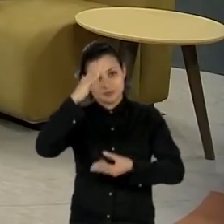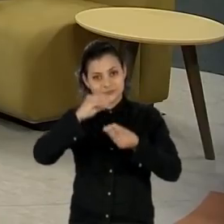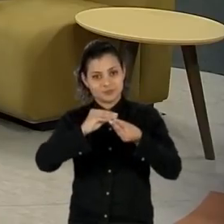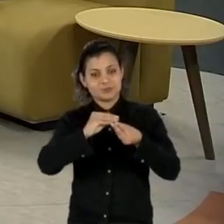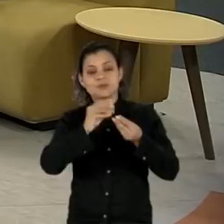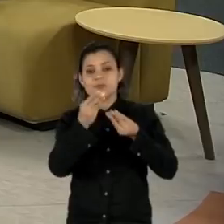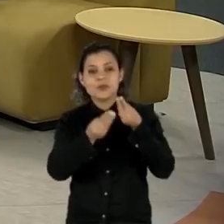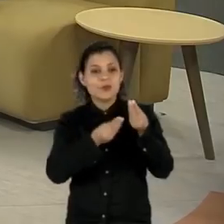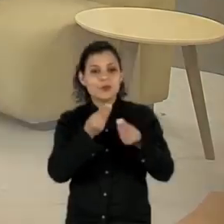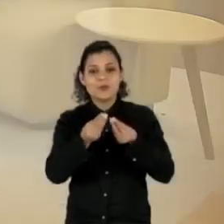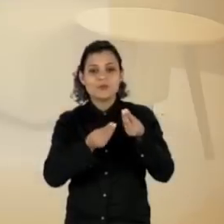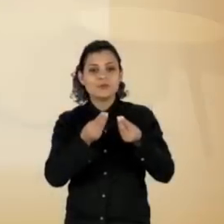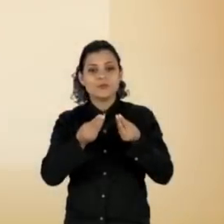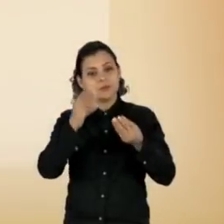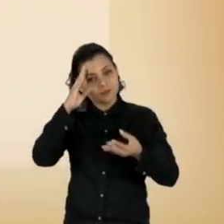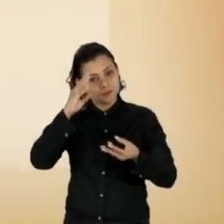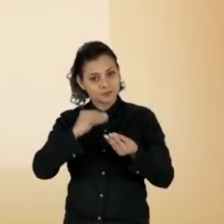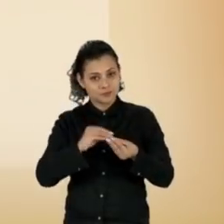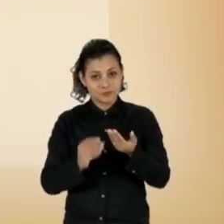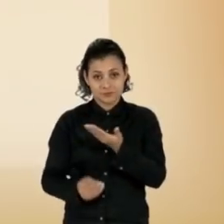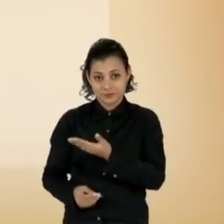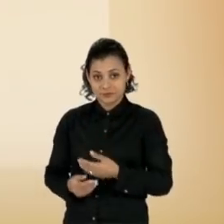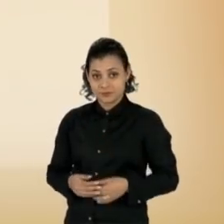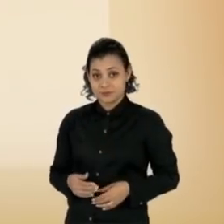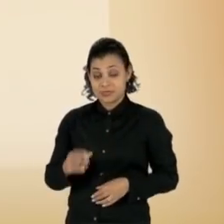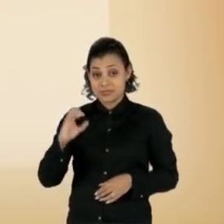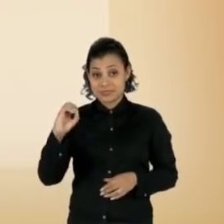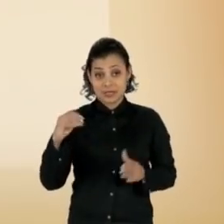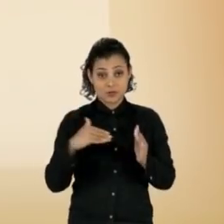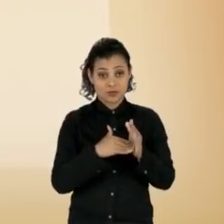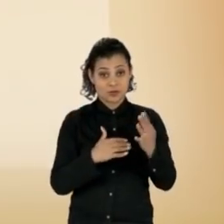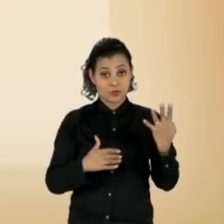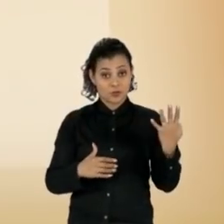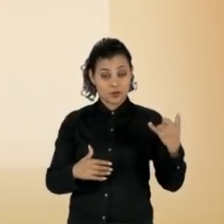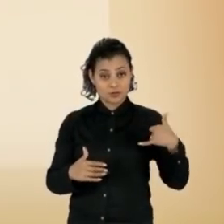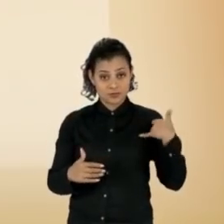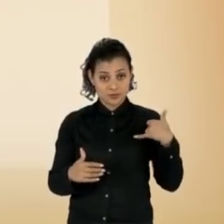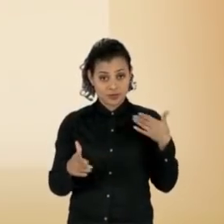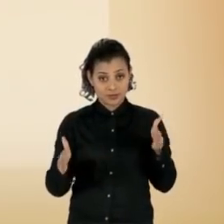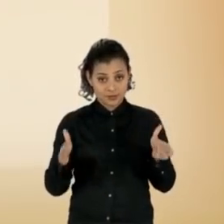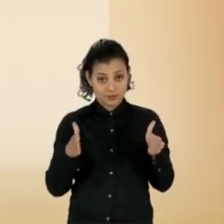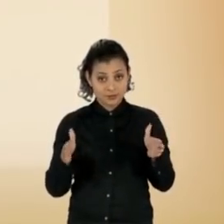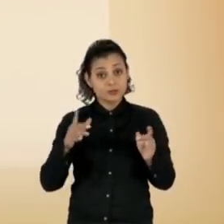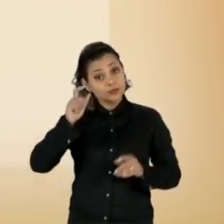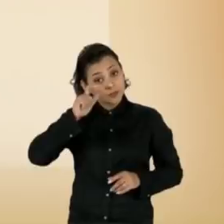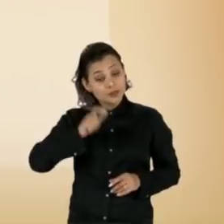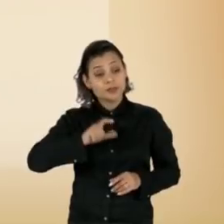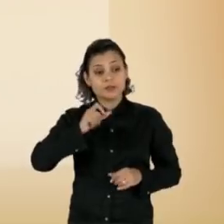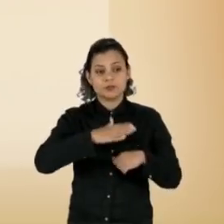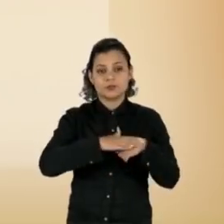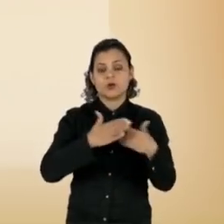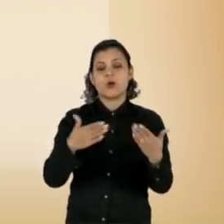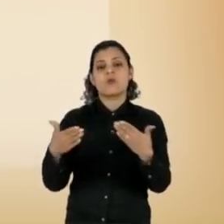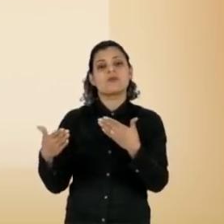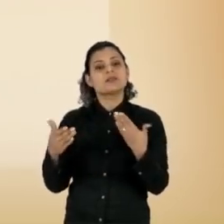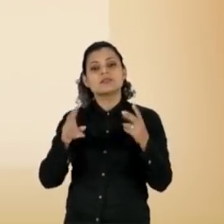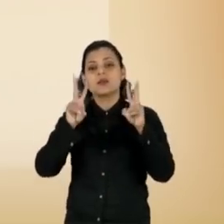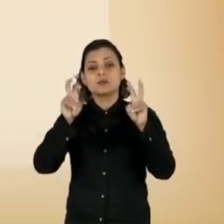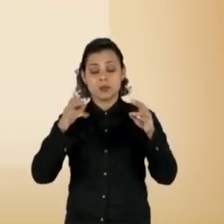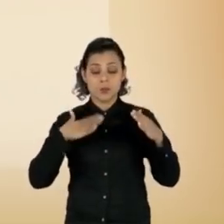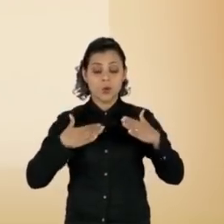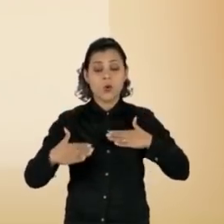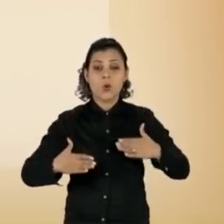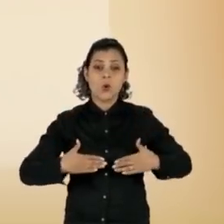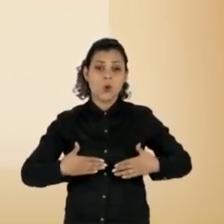também acompanhar esses bom então de 04 anos de 0 a 4 anos a interessante conversar com a criança sobre as